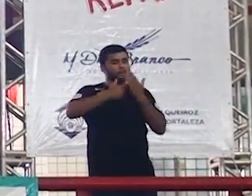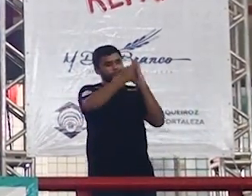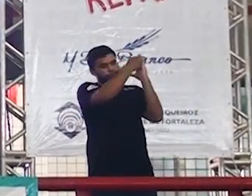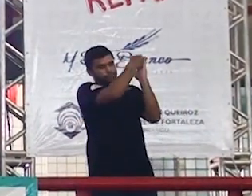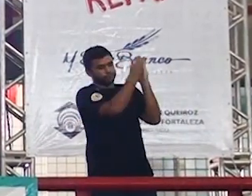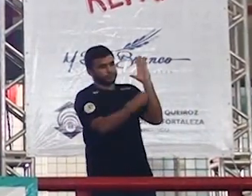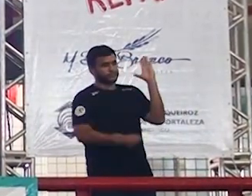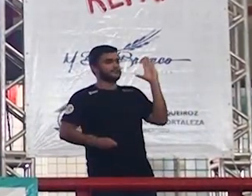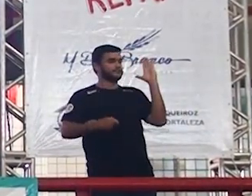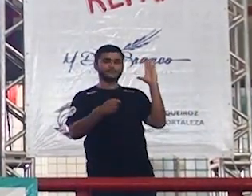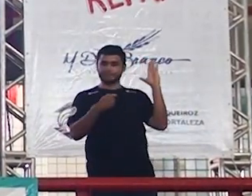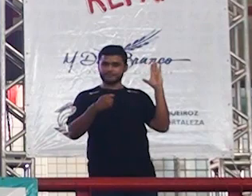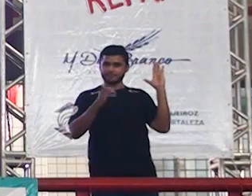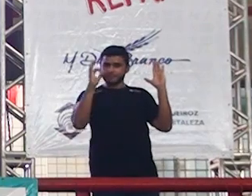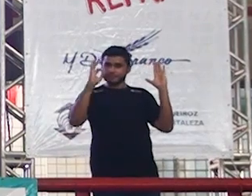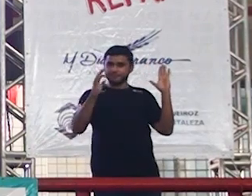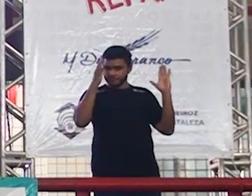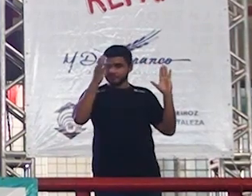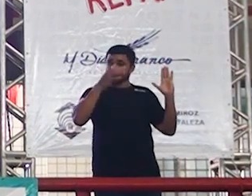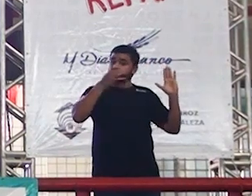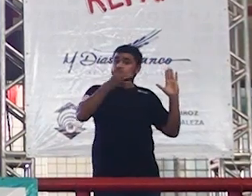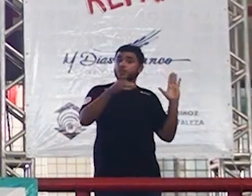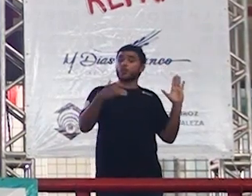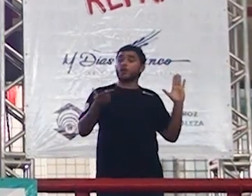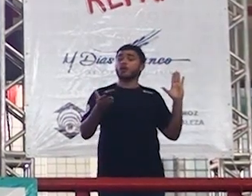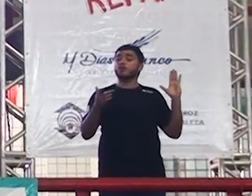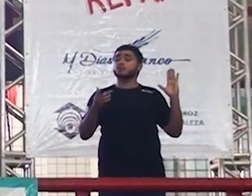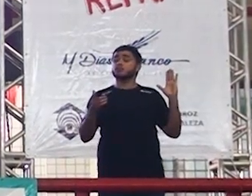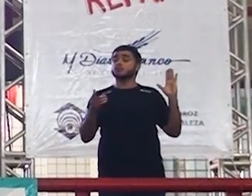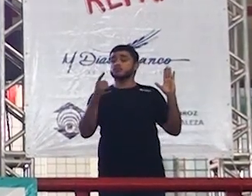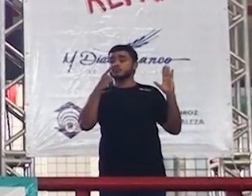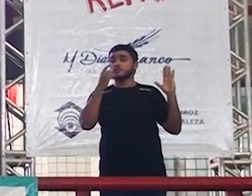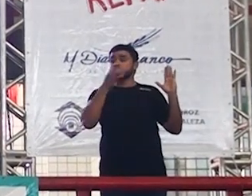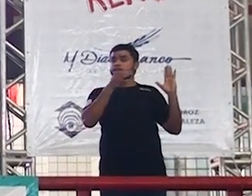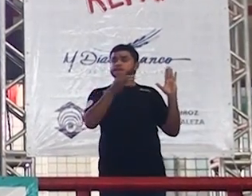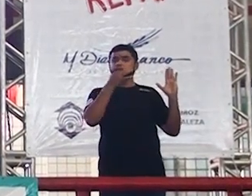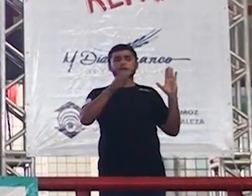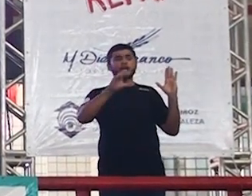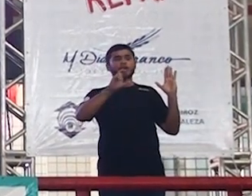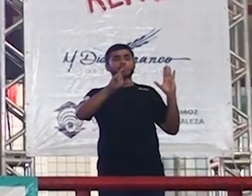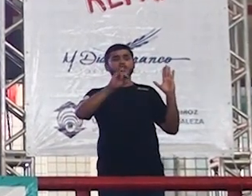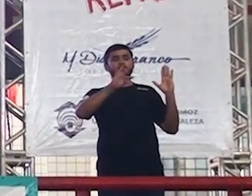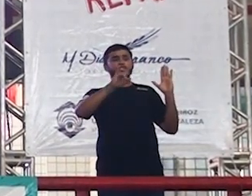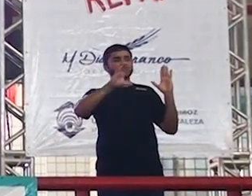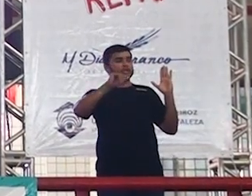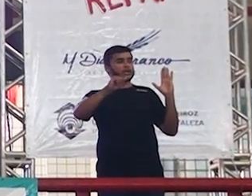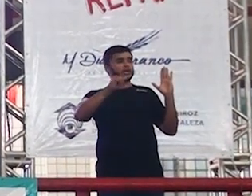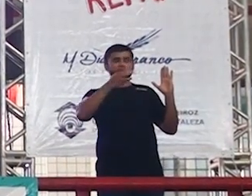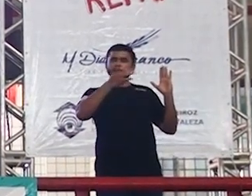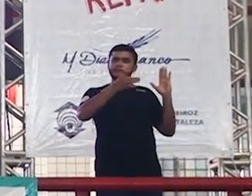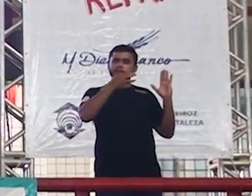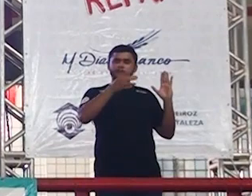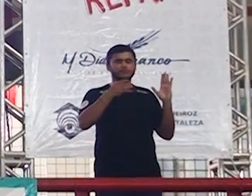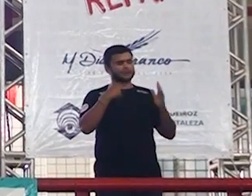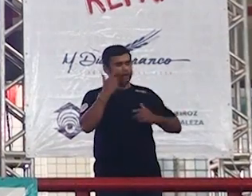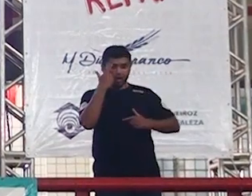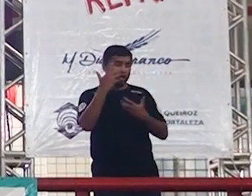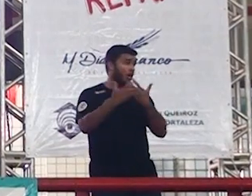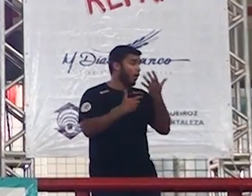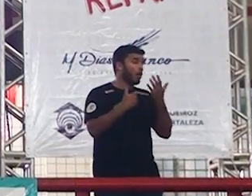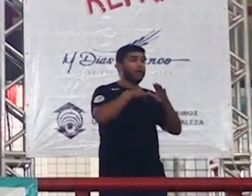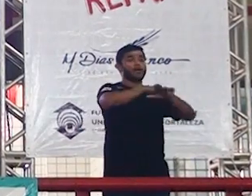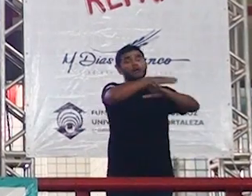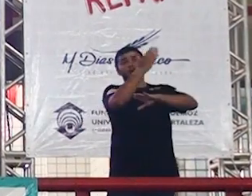a redação dele. Qual é a crítica que ele vai fazer? Deu para ver não que ele está criticando uma coisa? A correria,